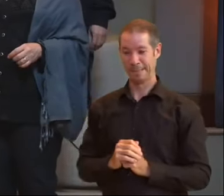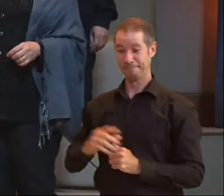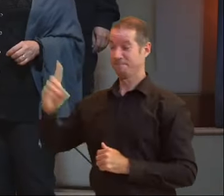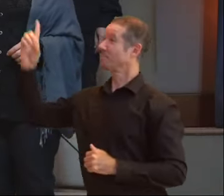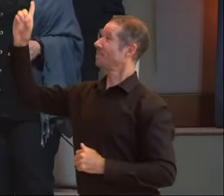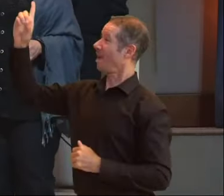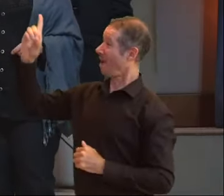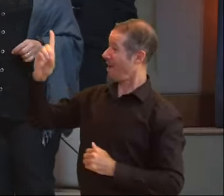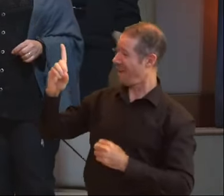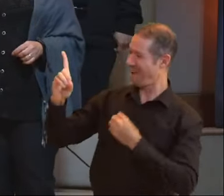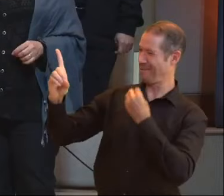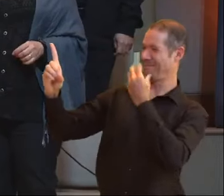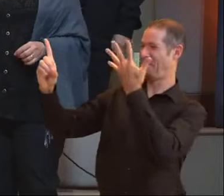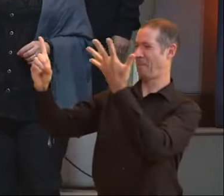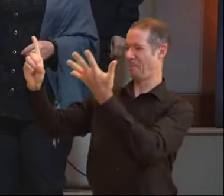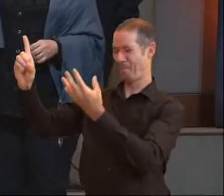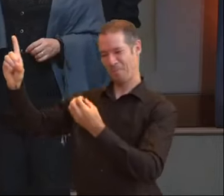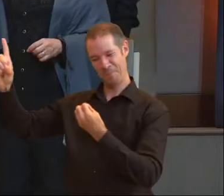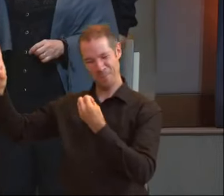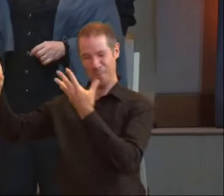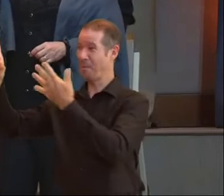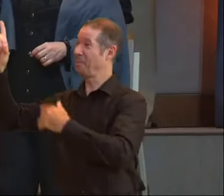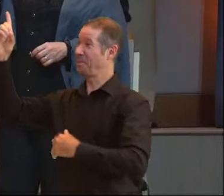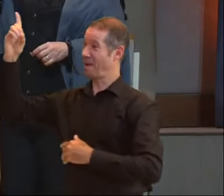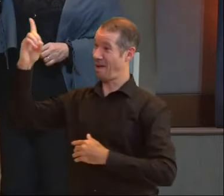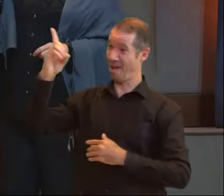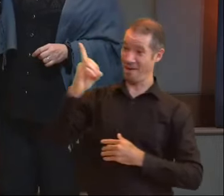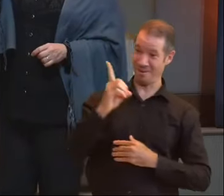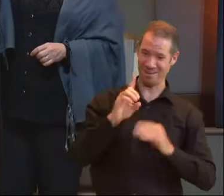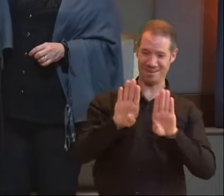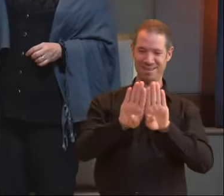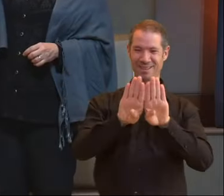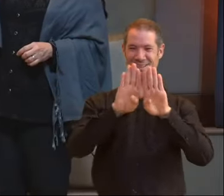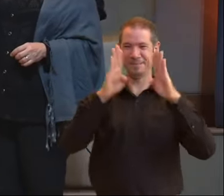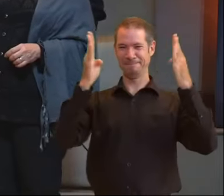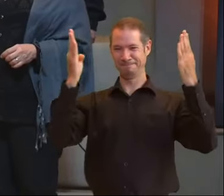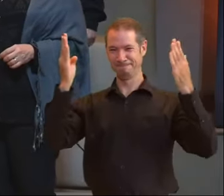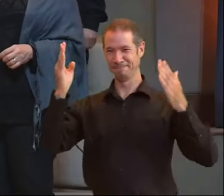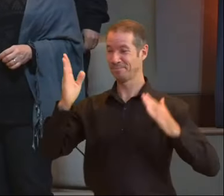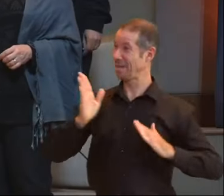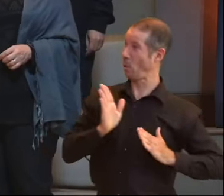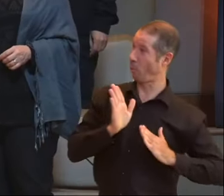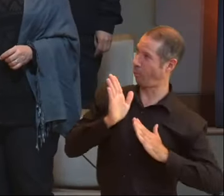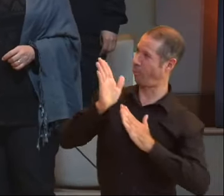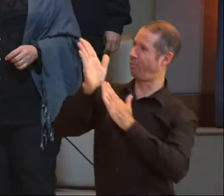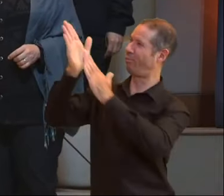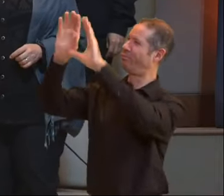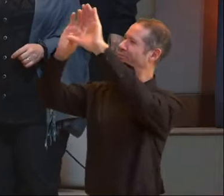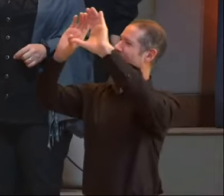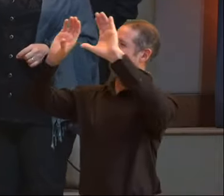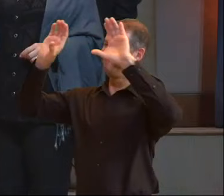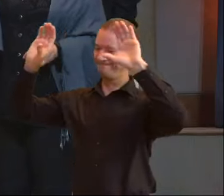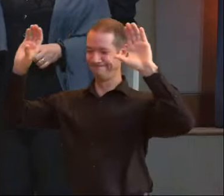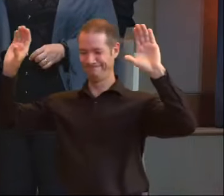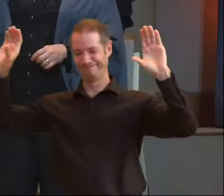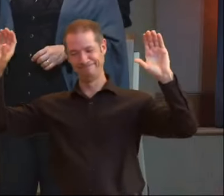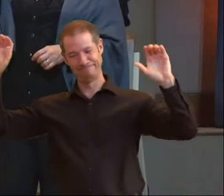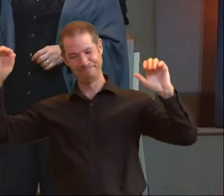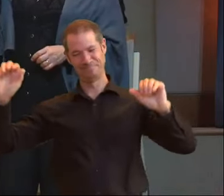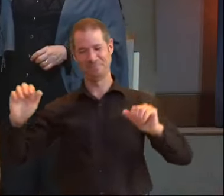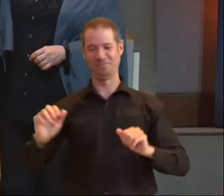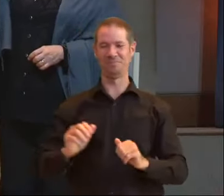Deus é tão bom, pois abriu a porta para você passar.